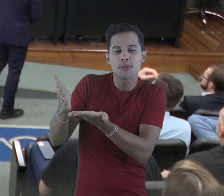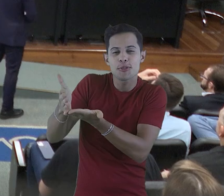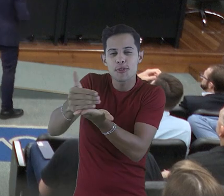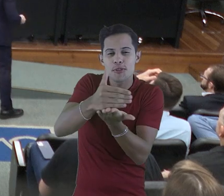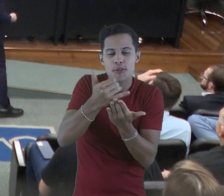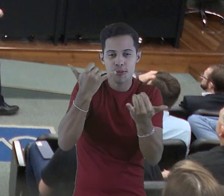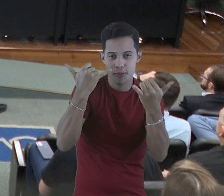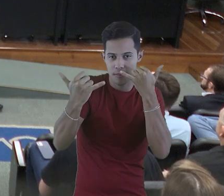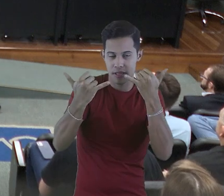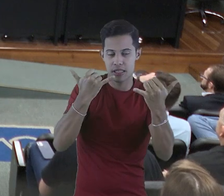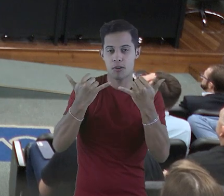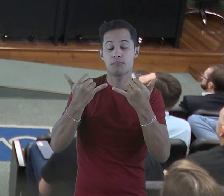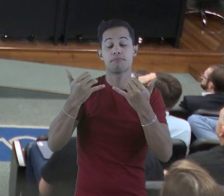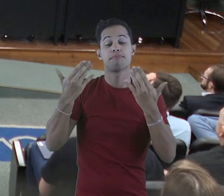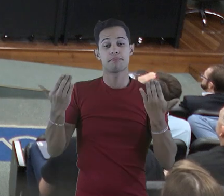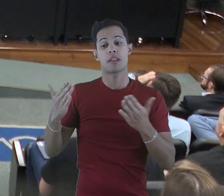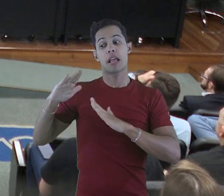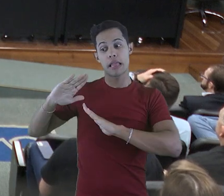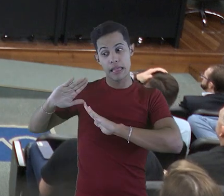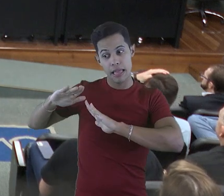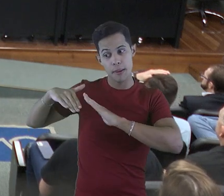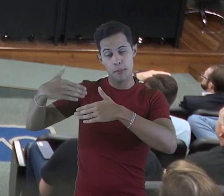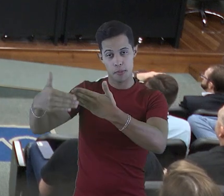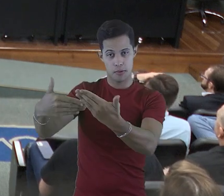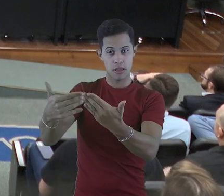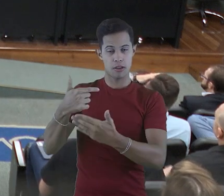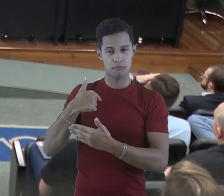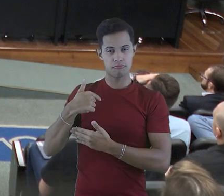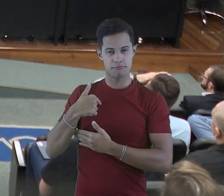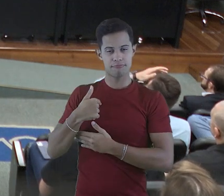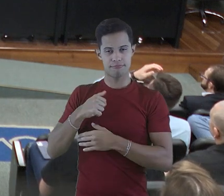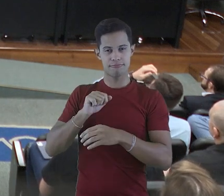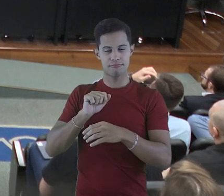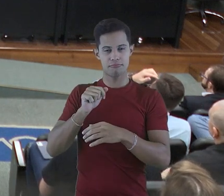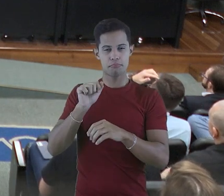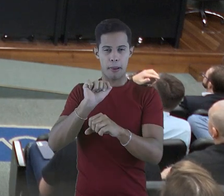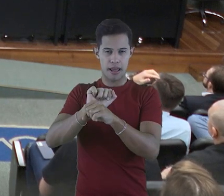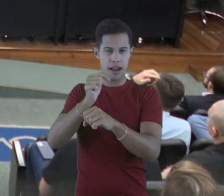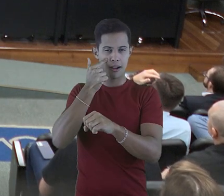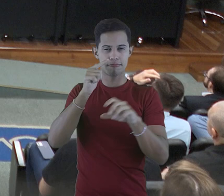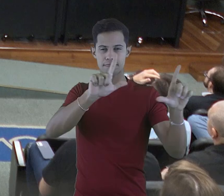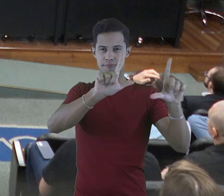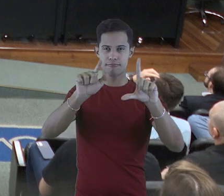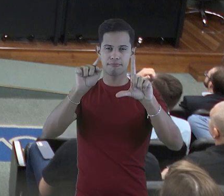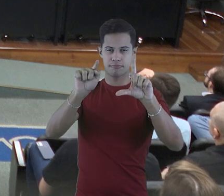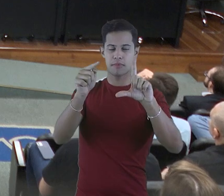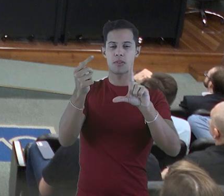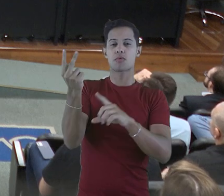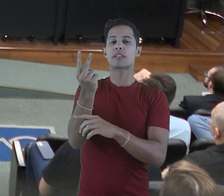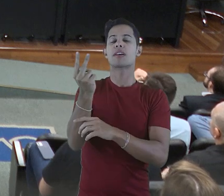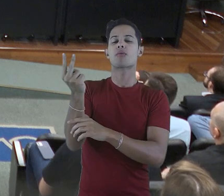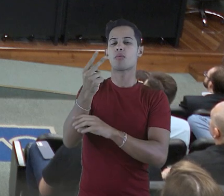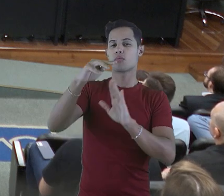disso eu já vou ficar aqui porque esse é o segundo item lá depois disso este evento de risco aqui ele é